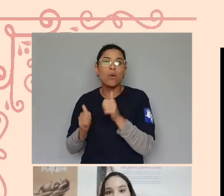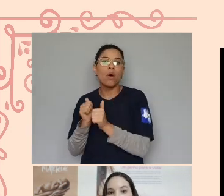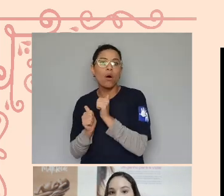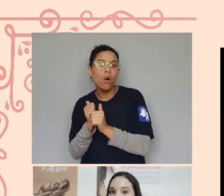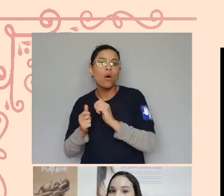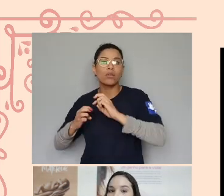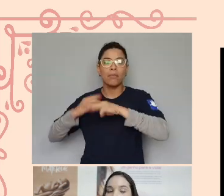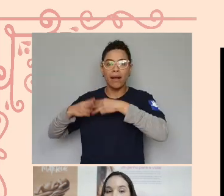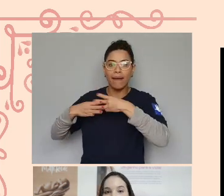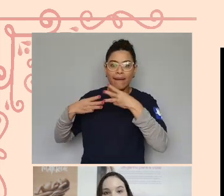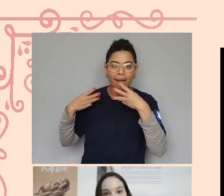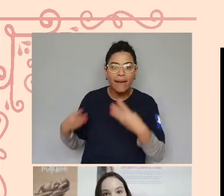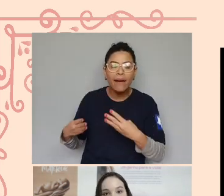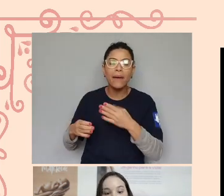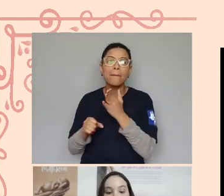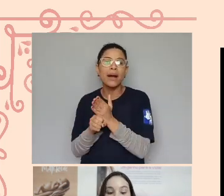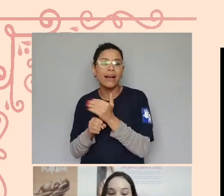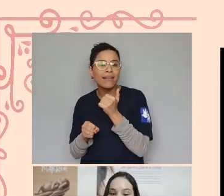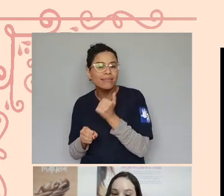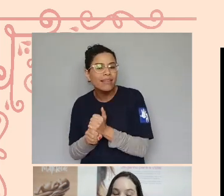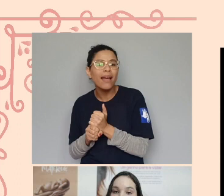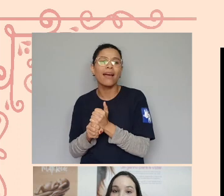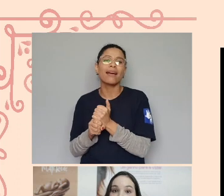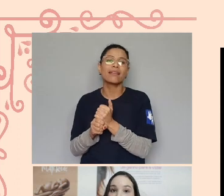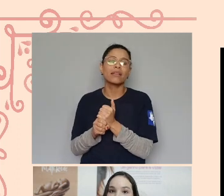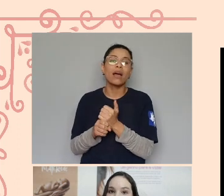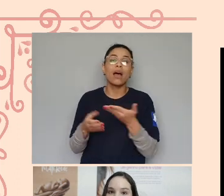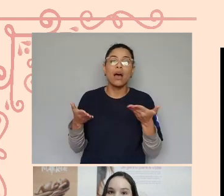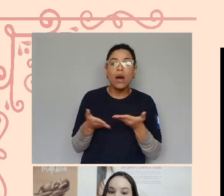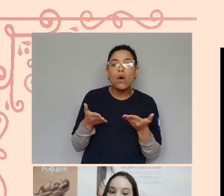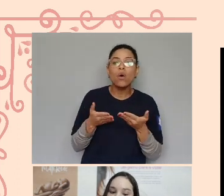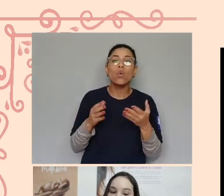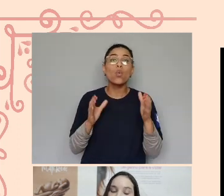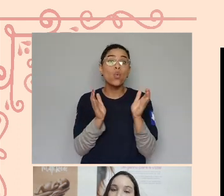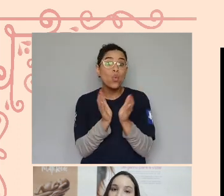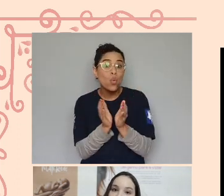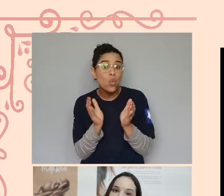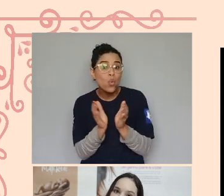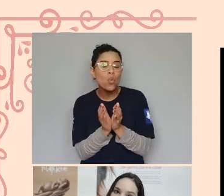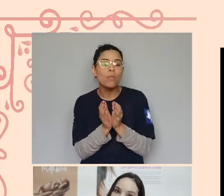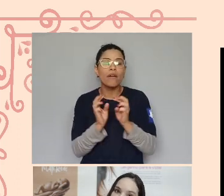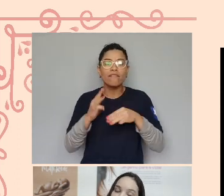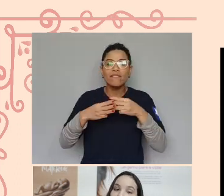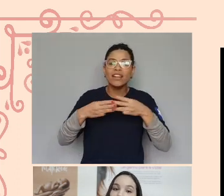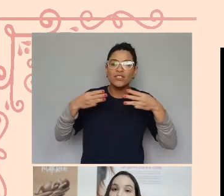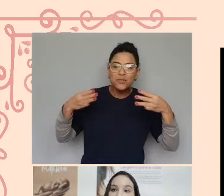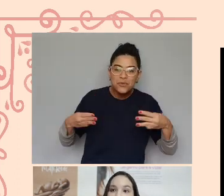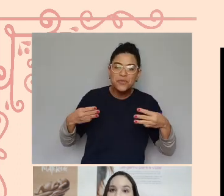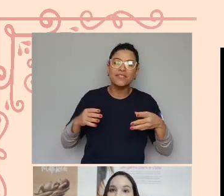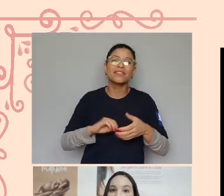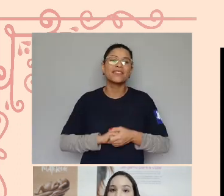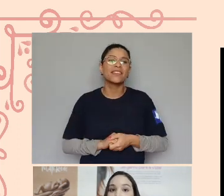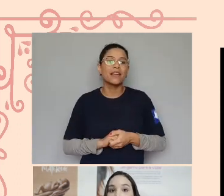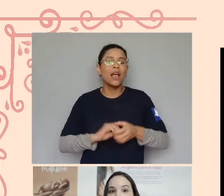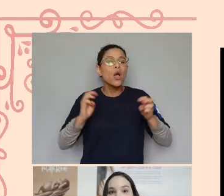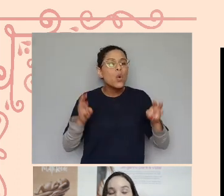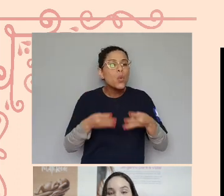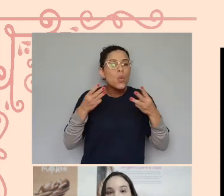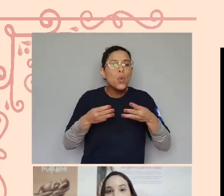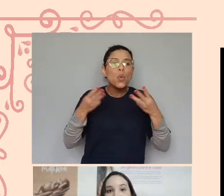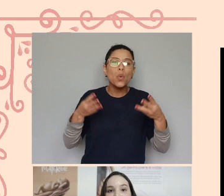arroz, o macarrão, a batata, o inhame. Um alimento do grupo das verduras, um alimento do grupo